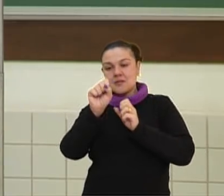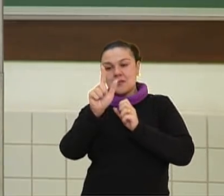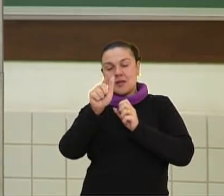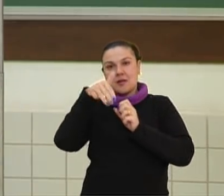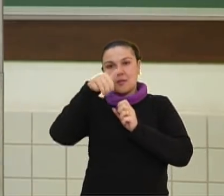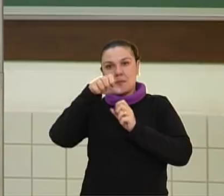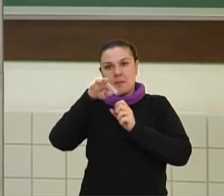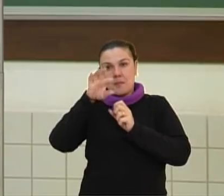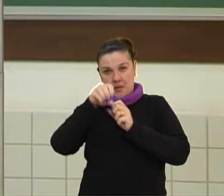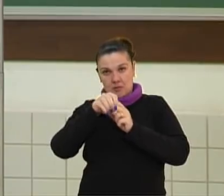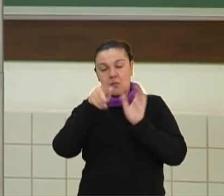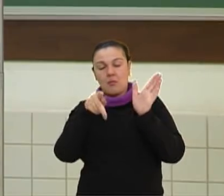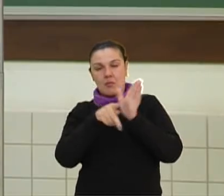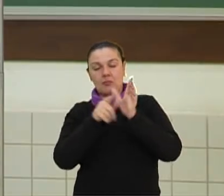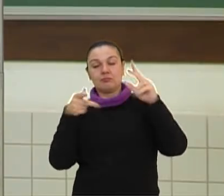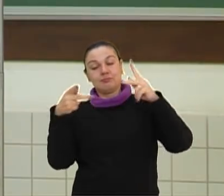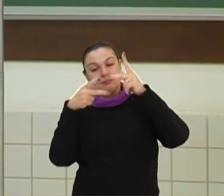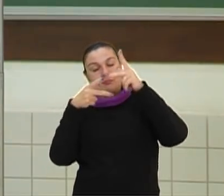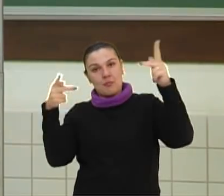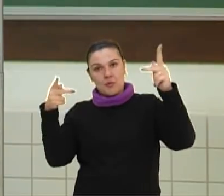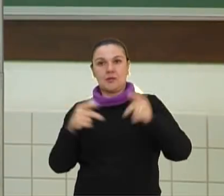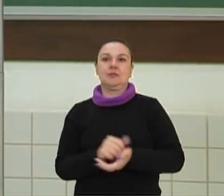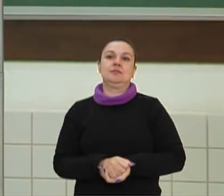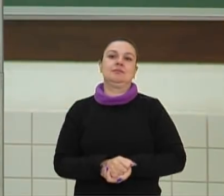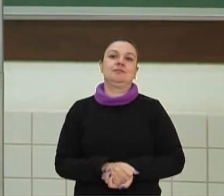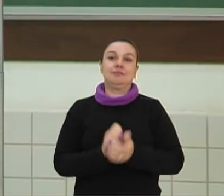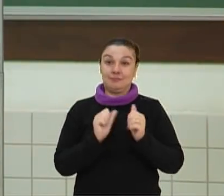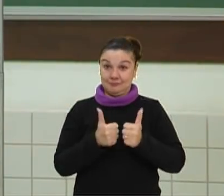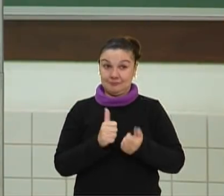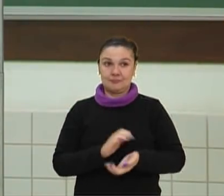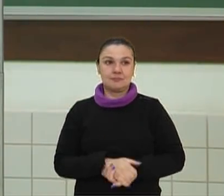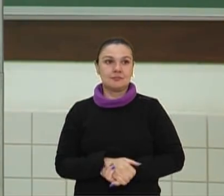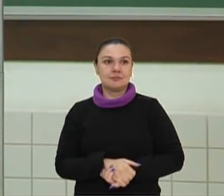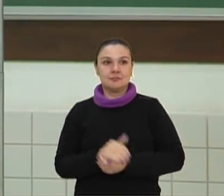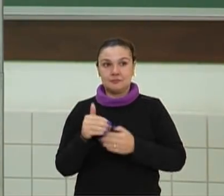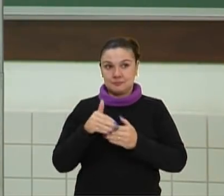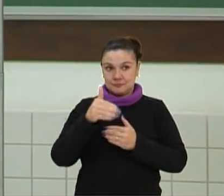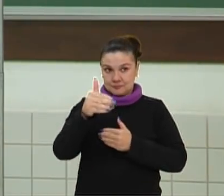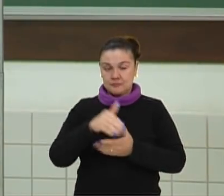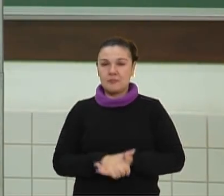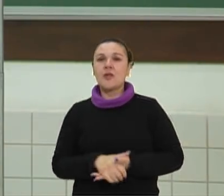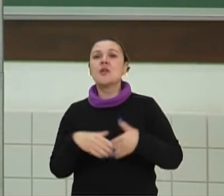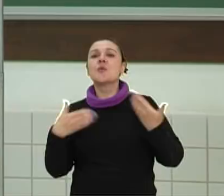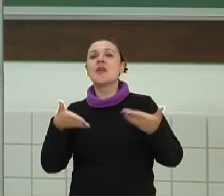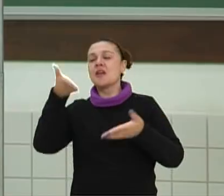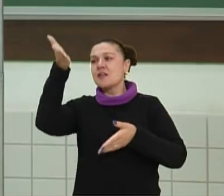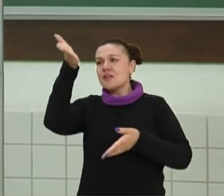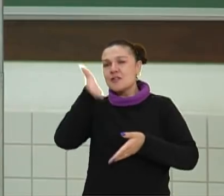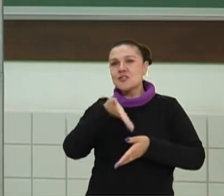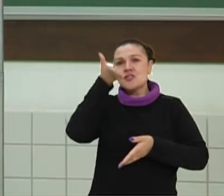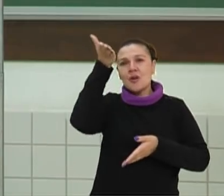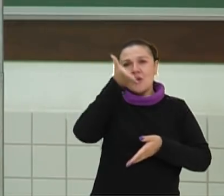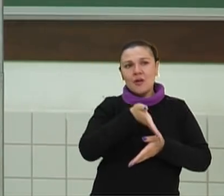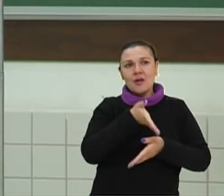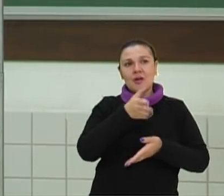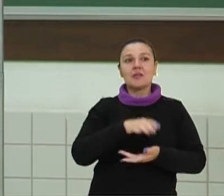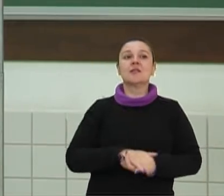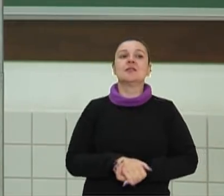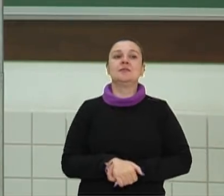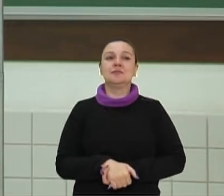reta, formando um polígono, certo? Vamos continuar, então. E a diagonal? O que vem a ser a